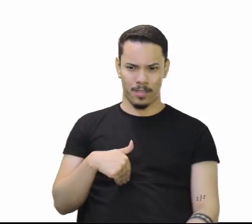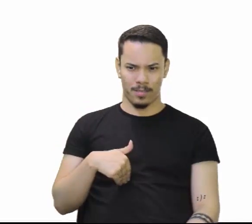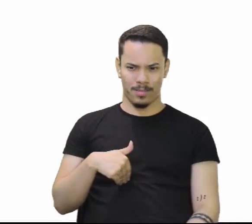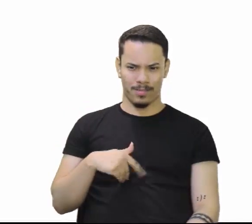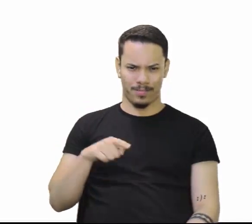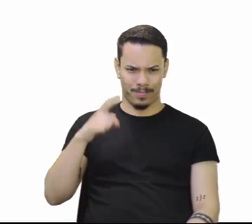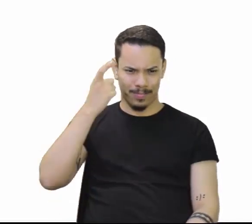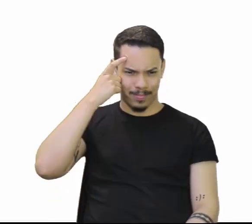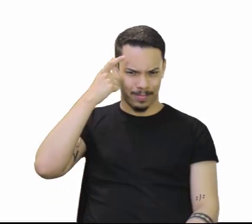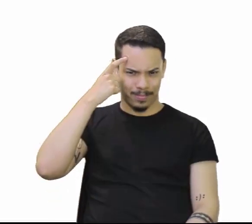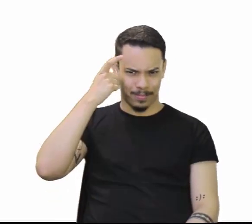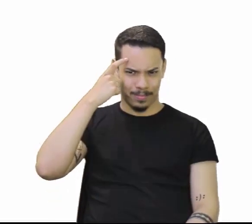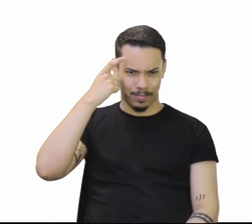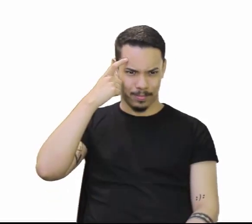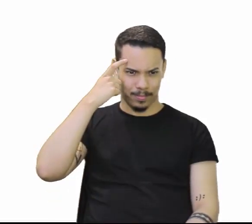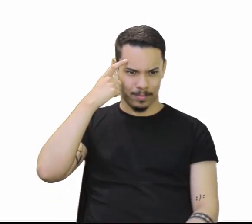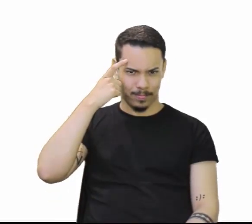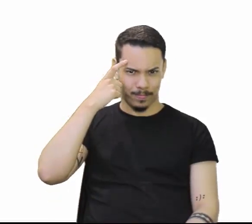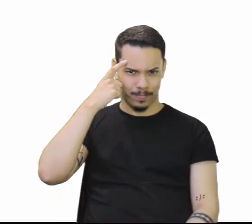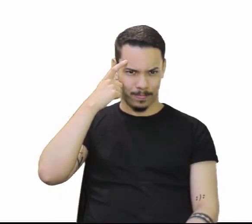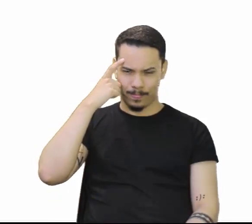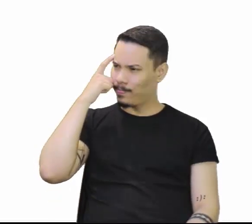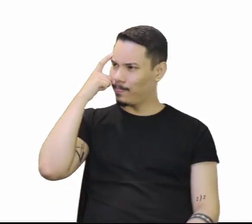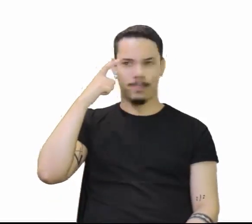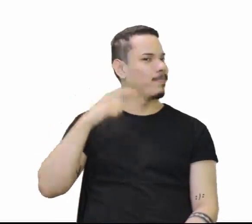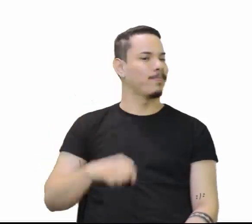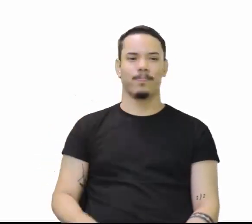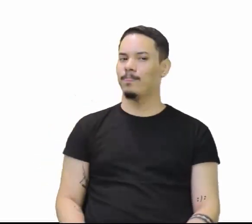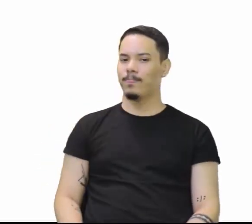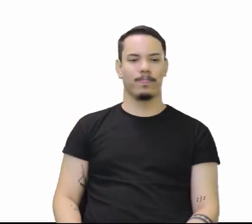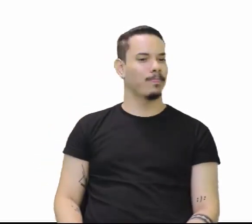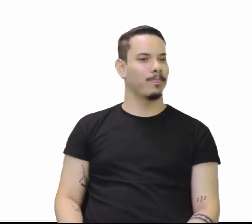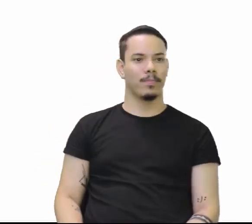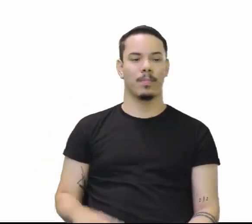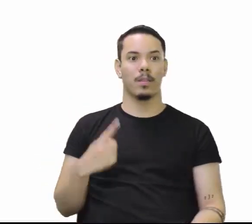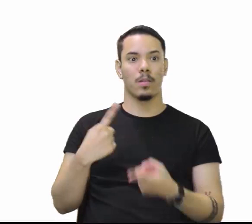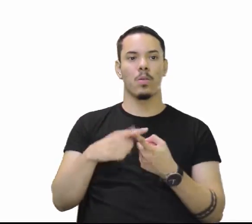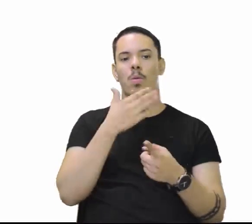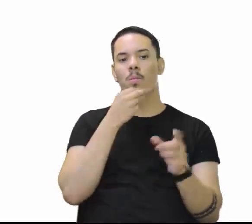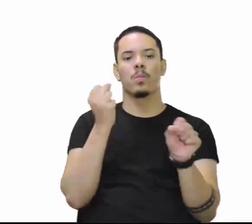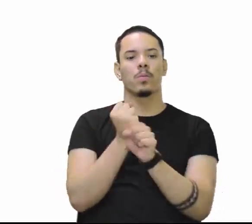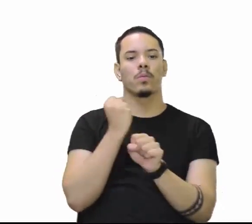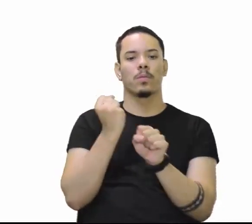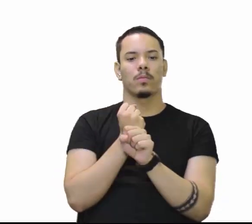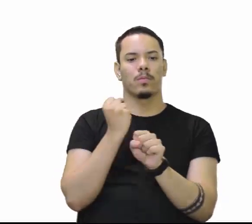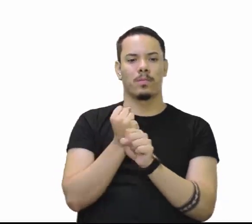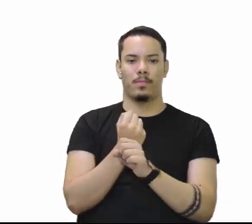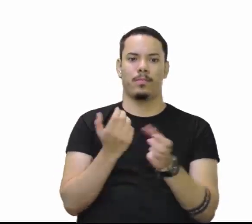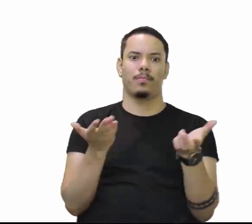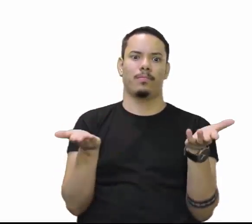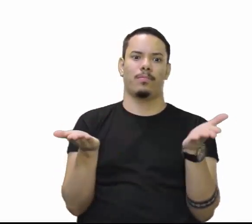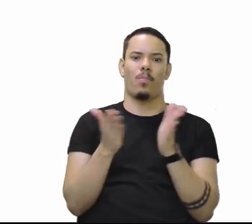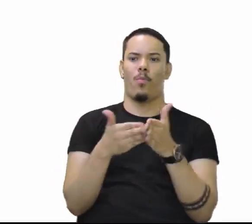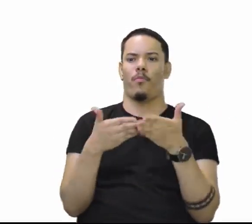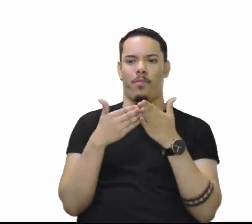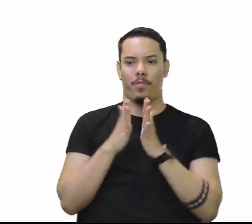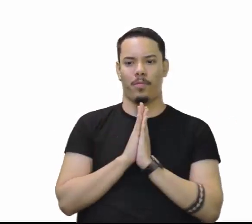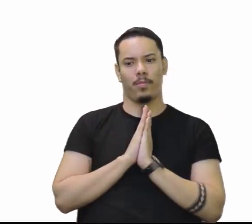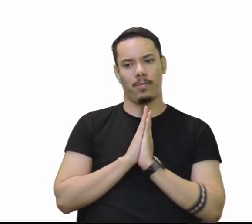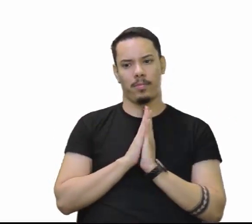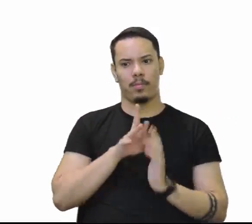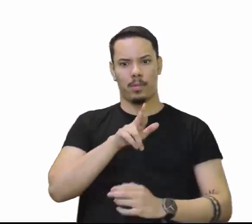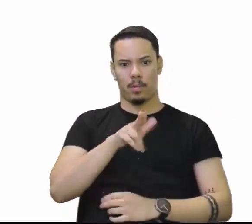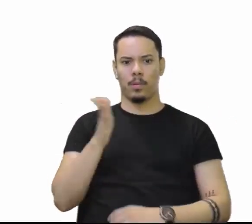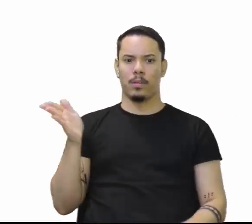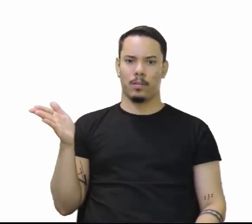do território federal do Guaporé? Não, Percival Farquhar lá foi quem construiu a estrada de... Vamos já eliminar isso daqui. Vamos